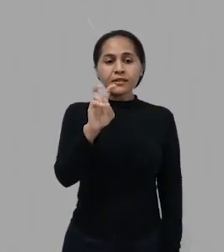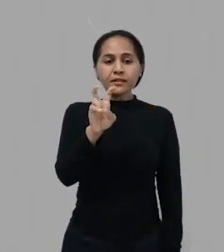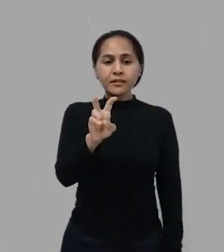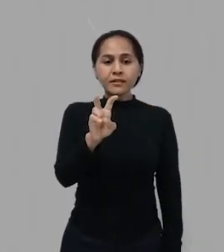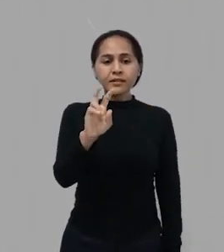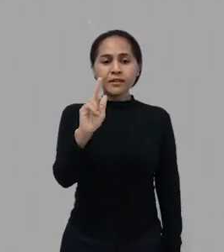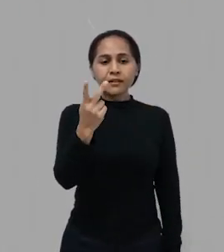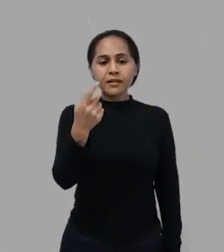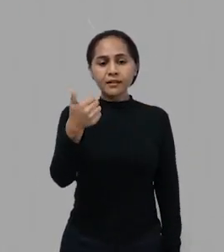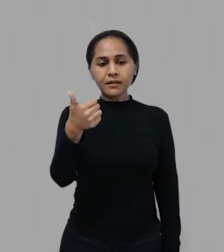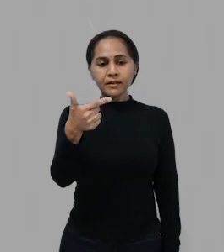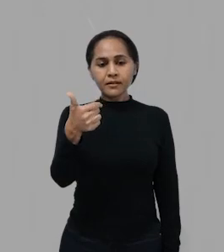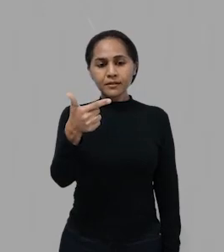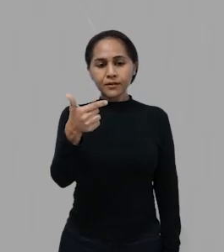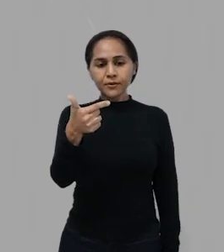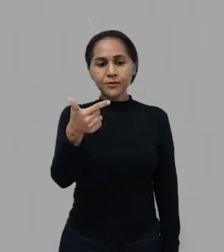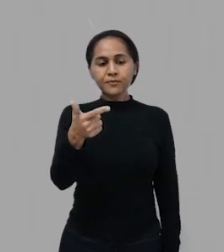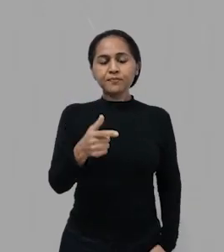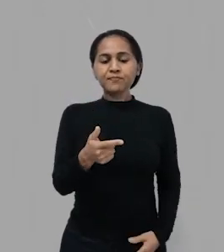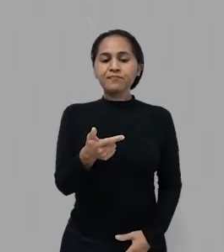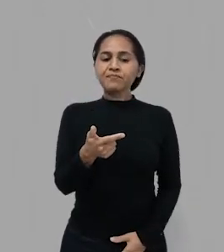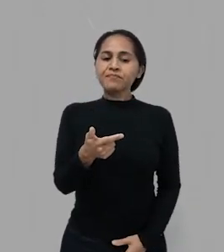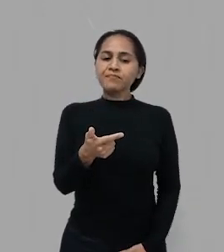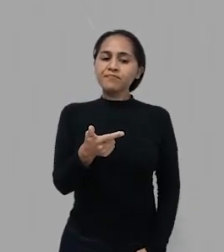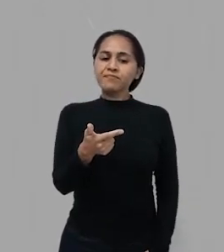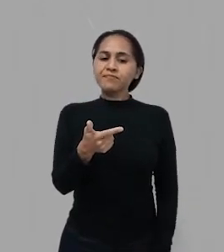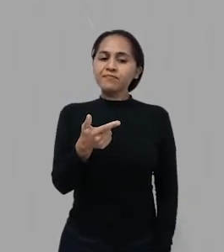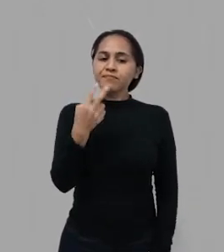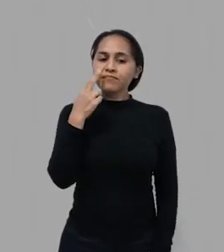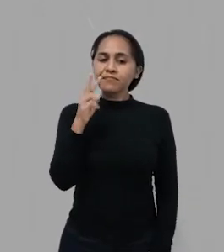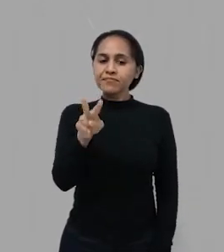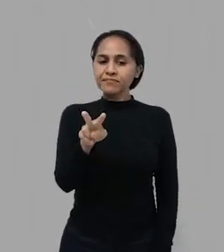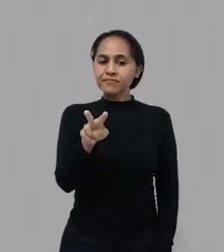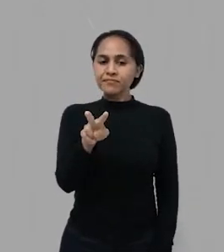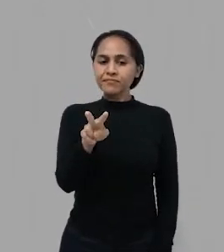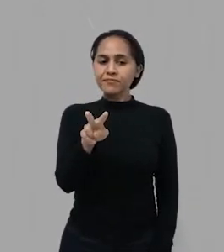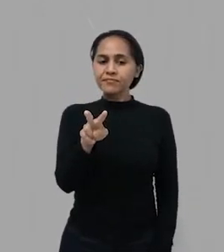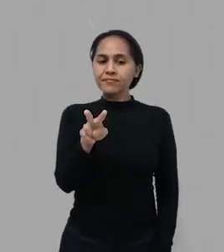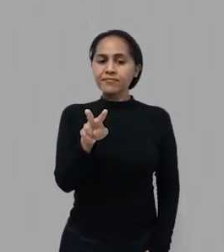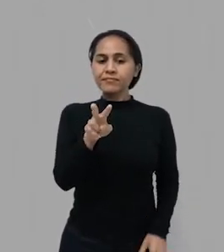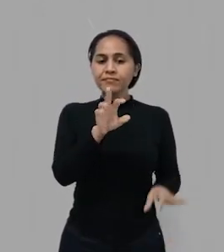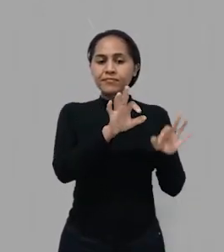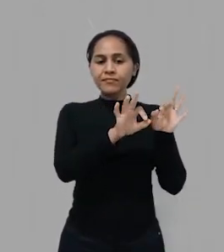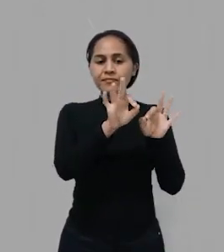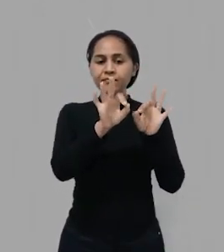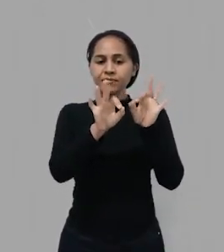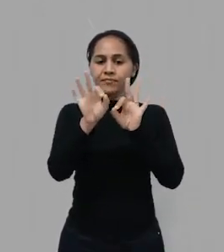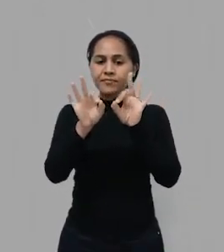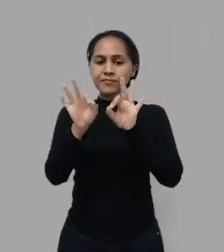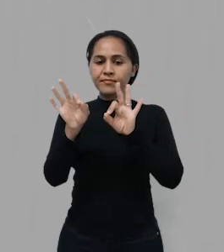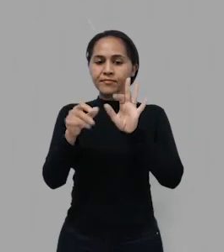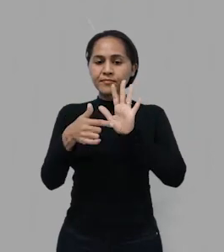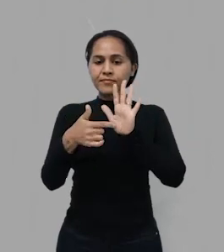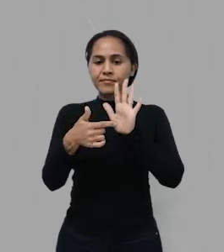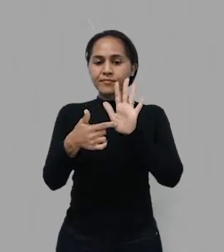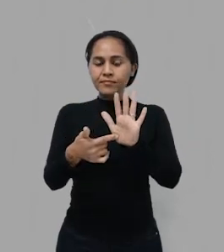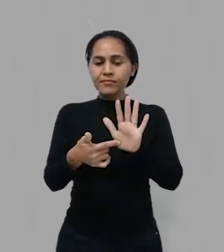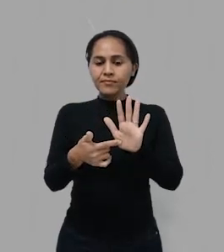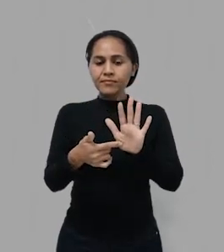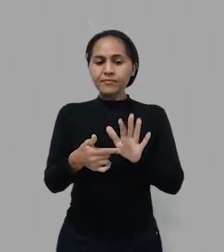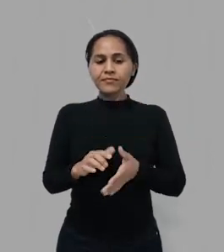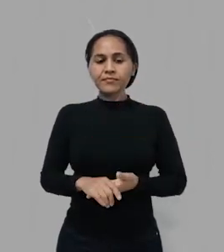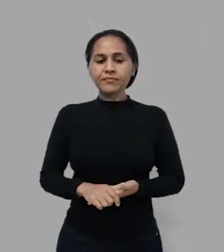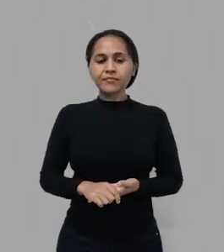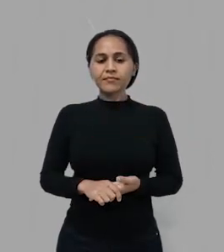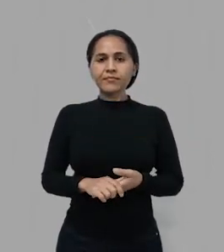C5H12, turma, ou seja, 5 carbonos e 12 hidrogênios, nós montamos aqui para vocês